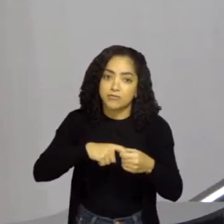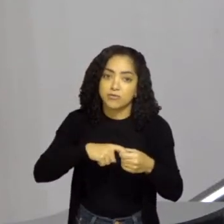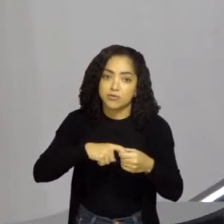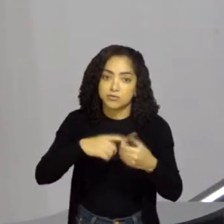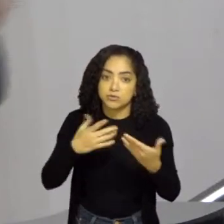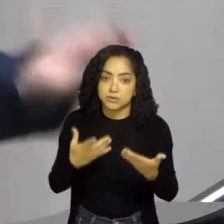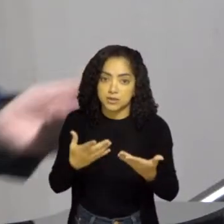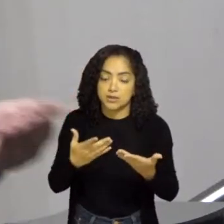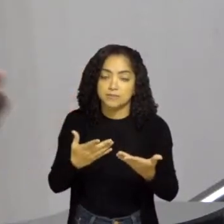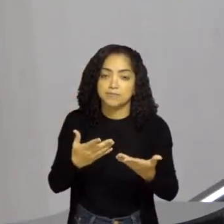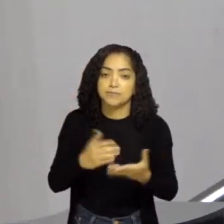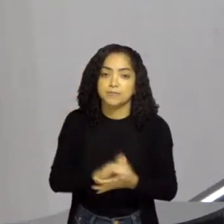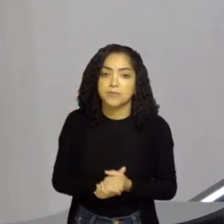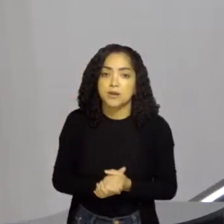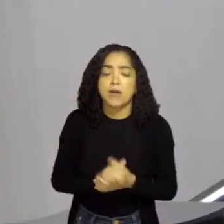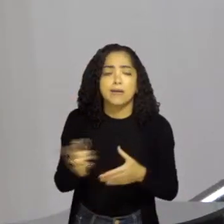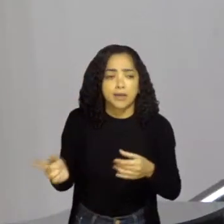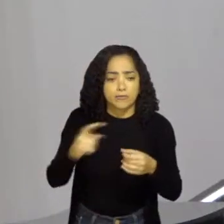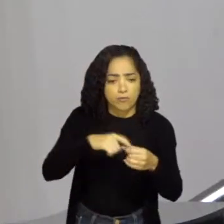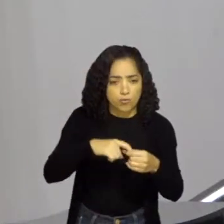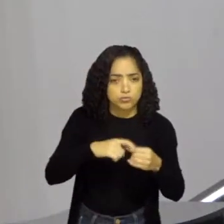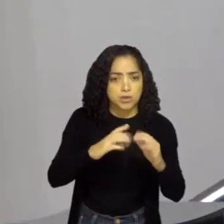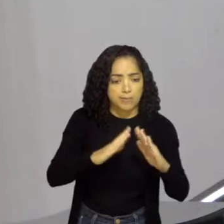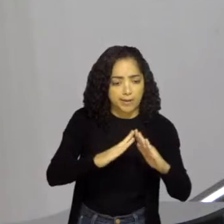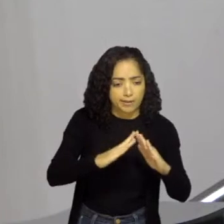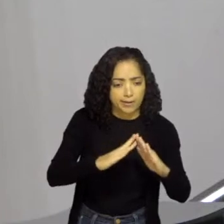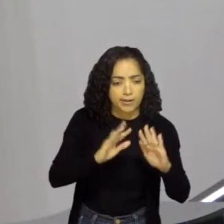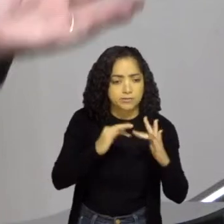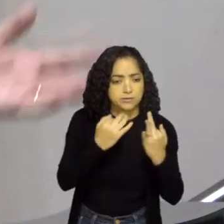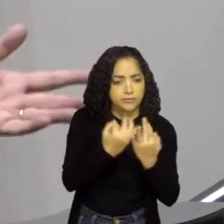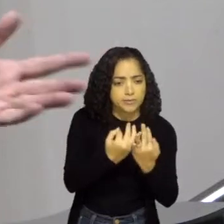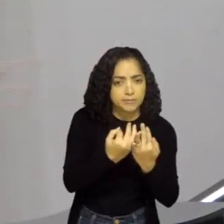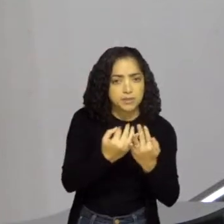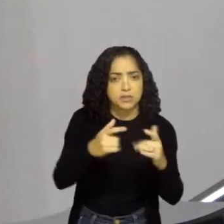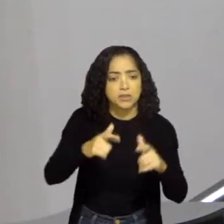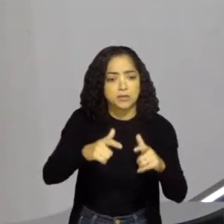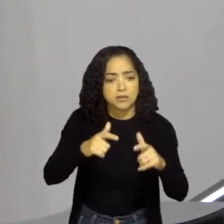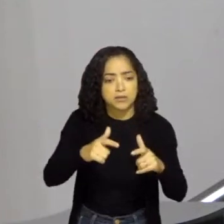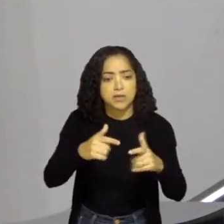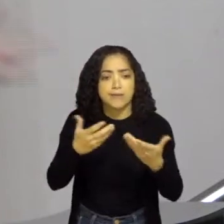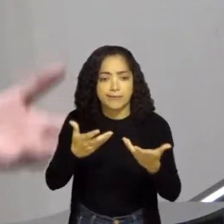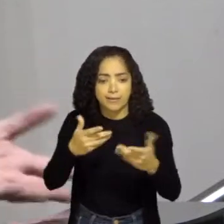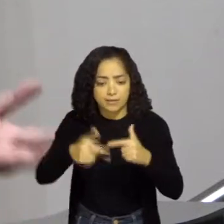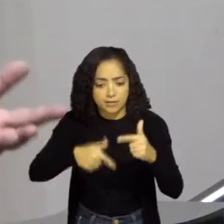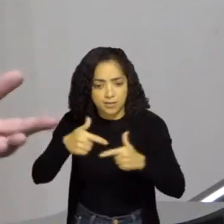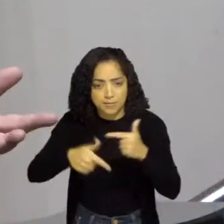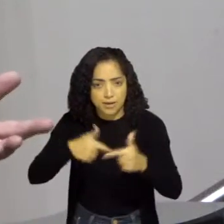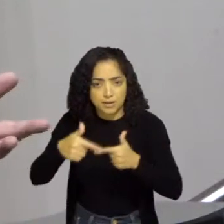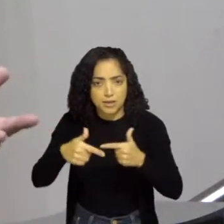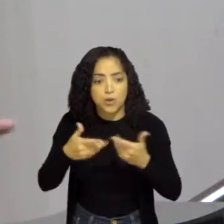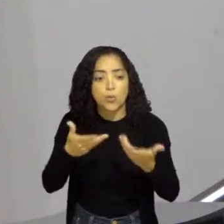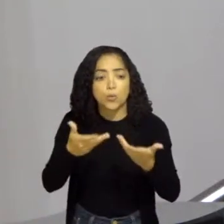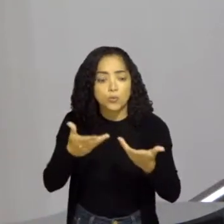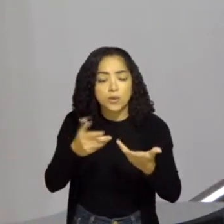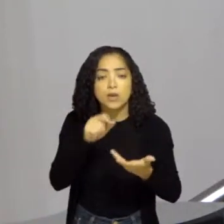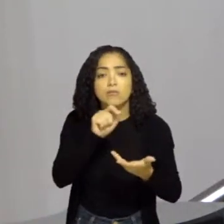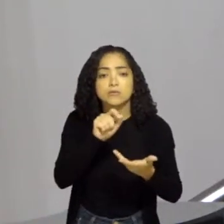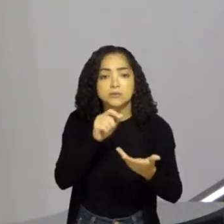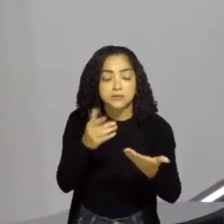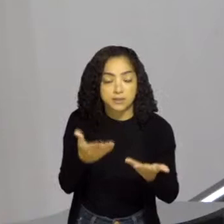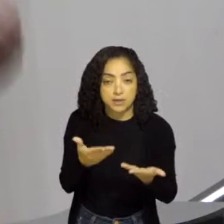seu meio. Quer voltar para casa, quer ir para onde, quer um emprego, o que você quer?